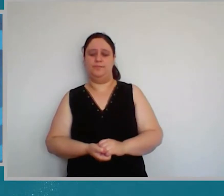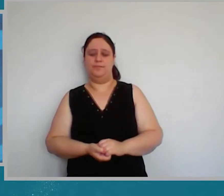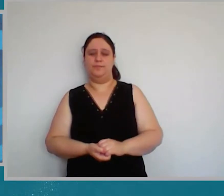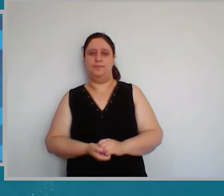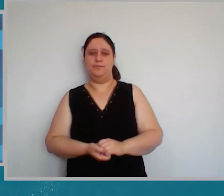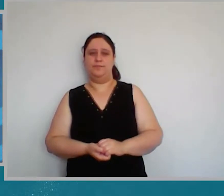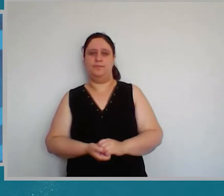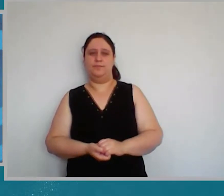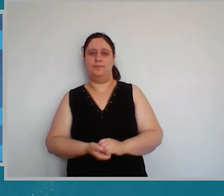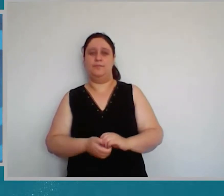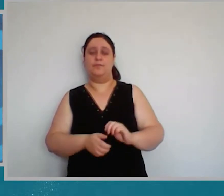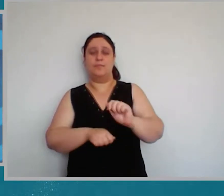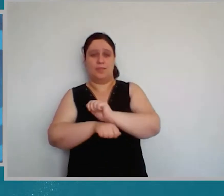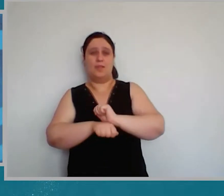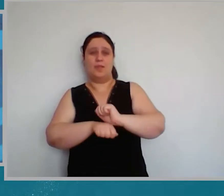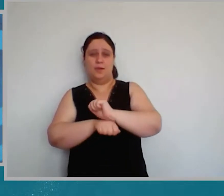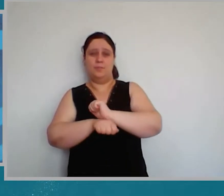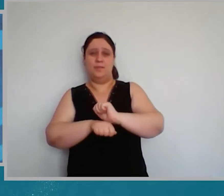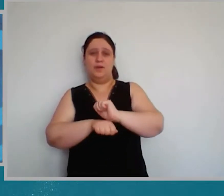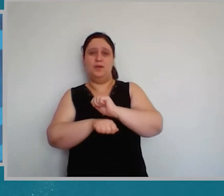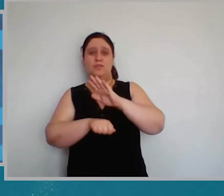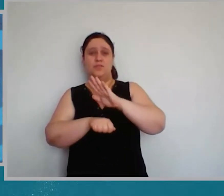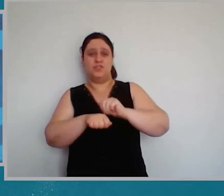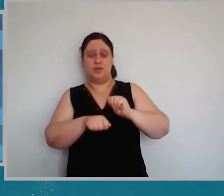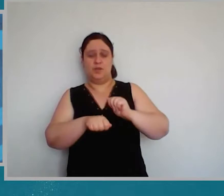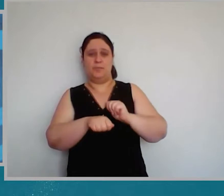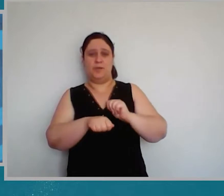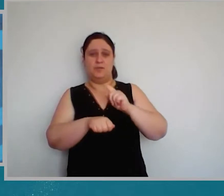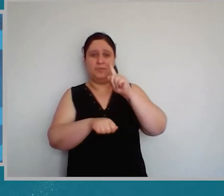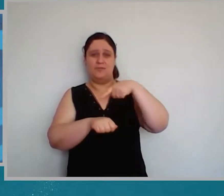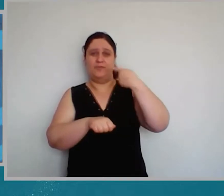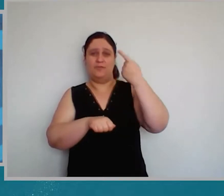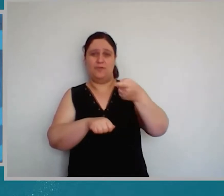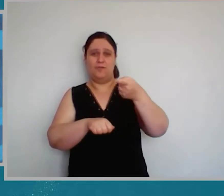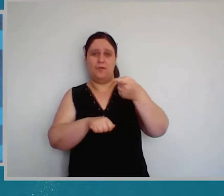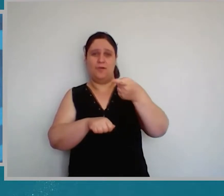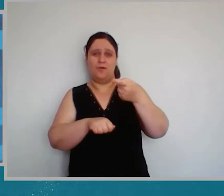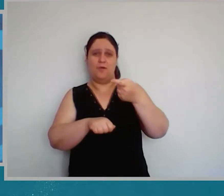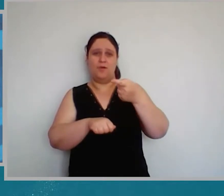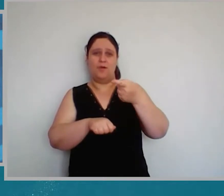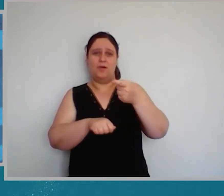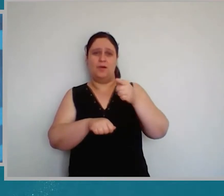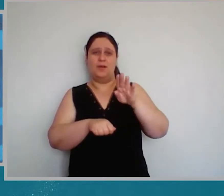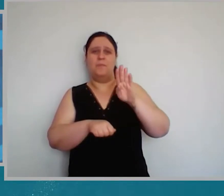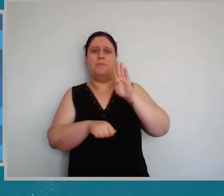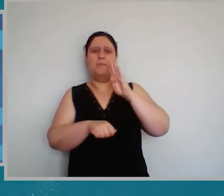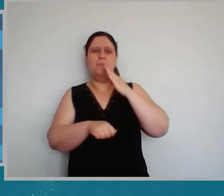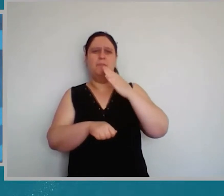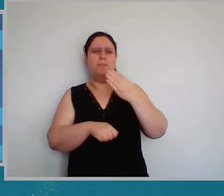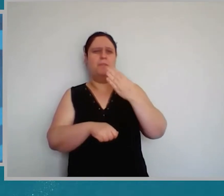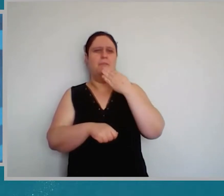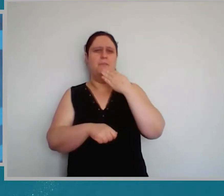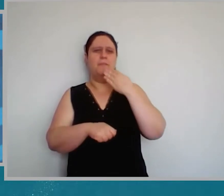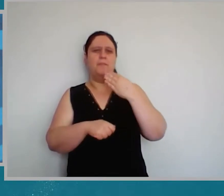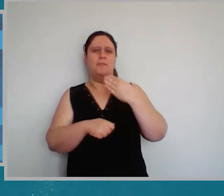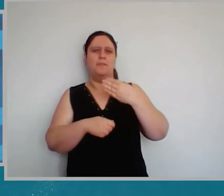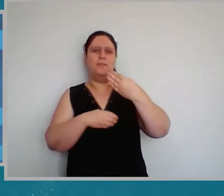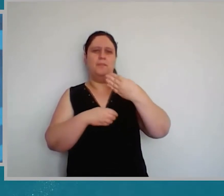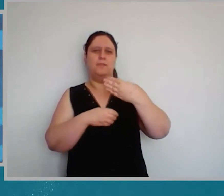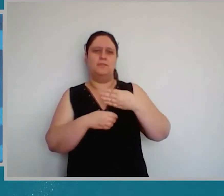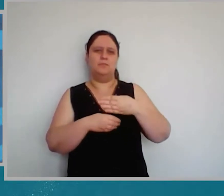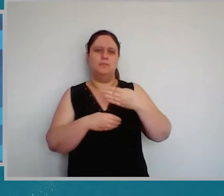Abraão foi chamado para fora de Babel, estava em Ur dos Caldeus. Naquela região era a